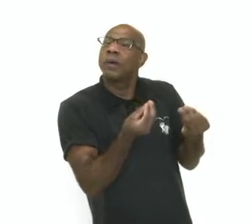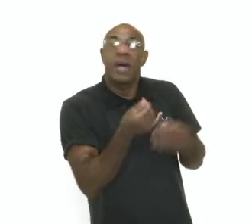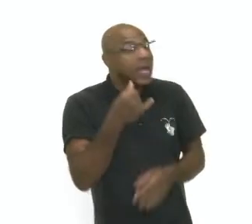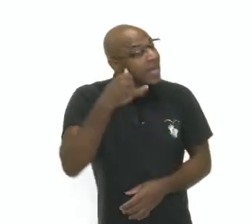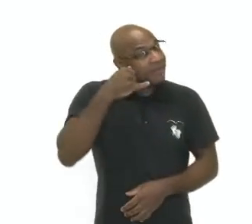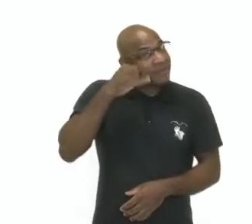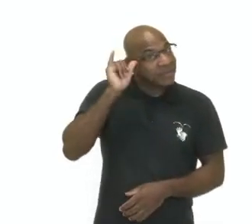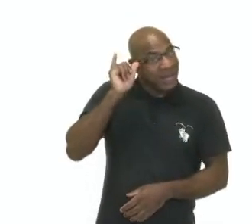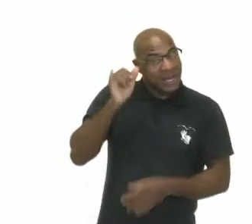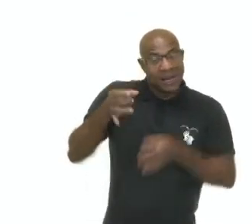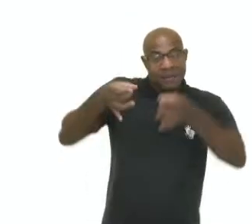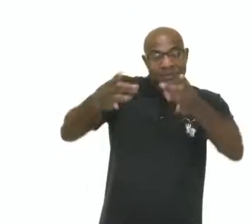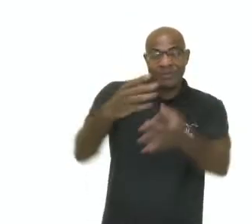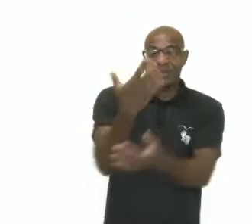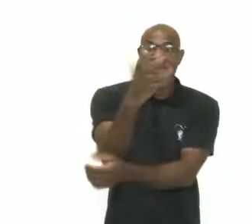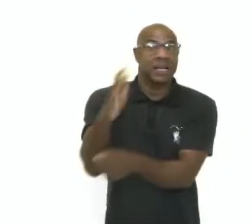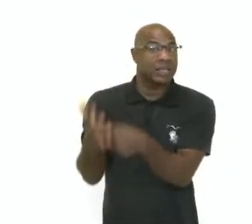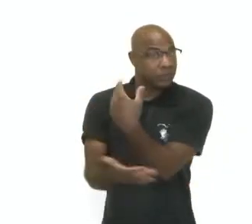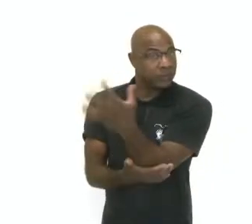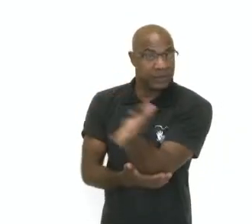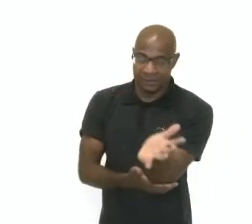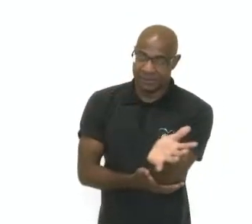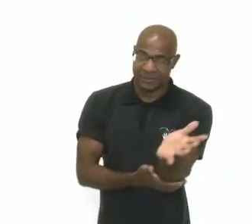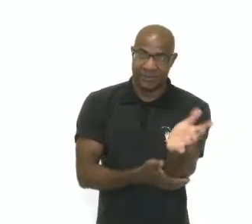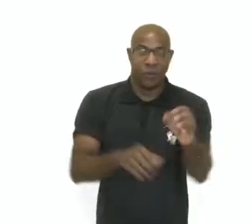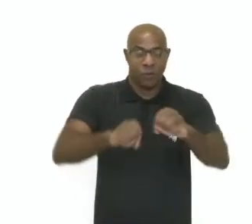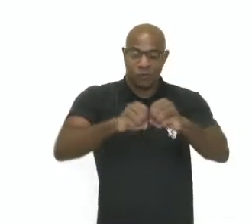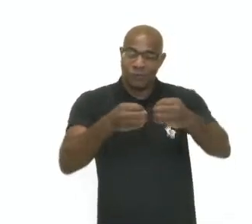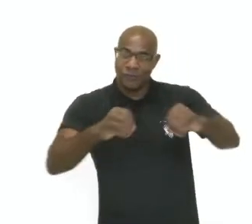sejam despejados na natureza, nos oceanos.